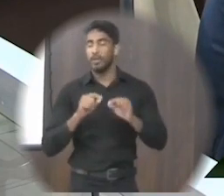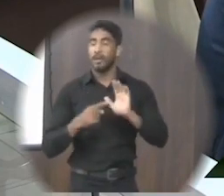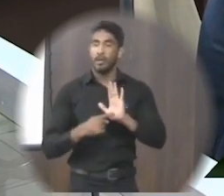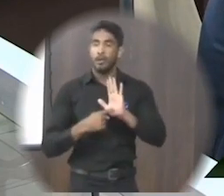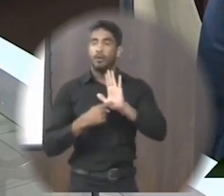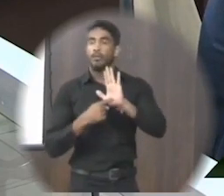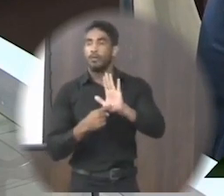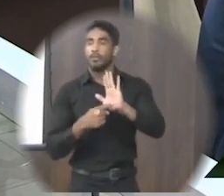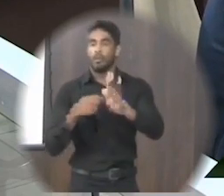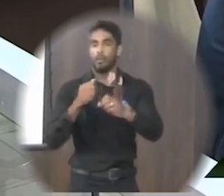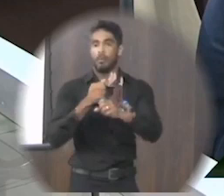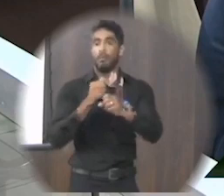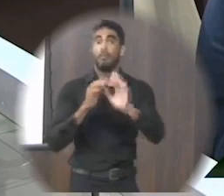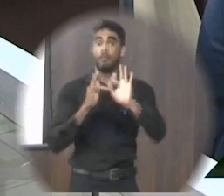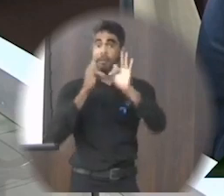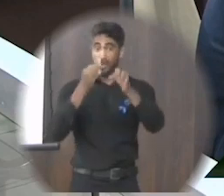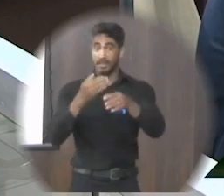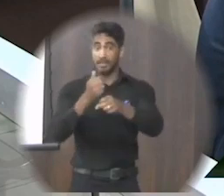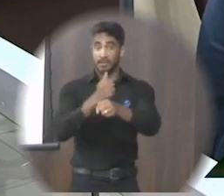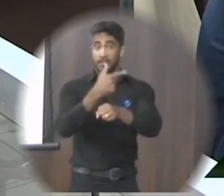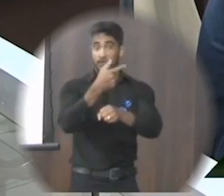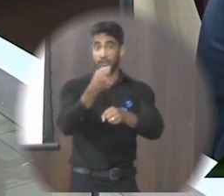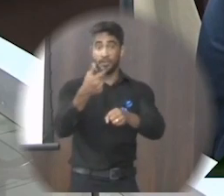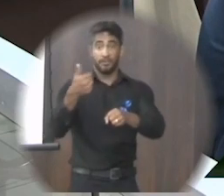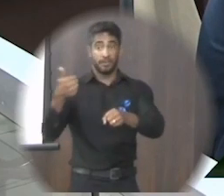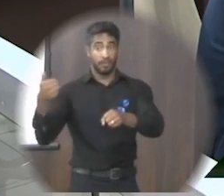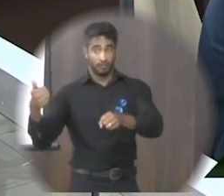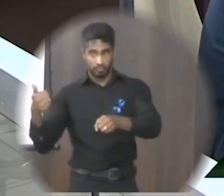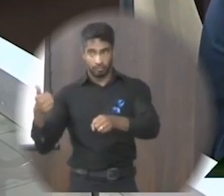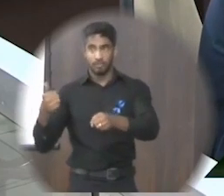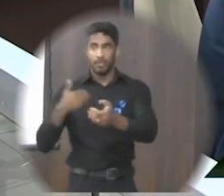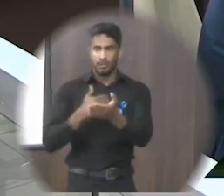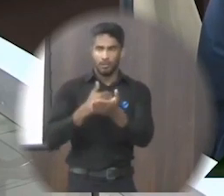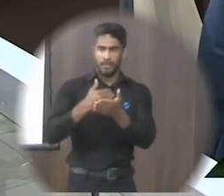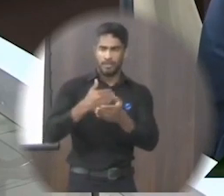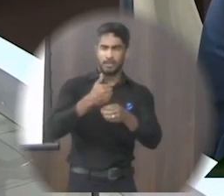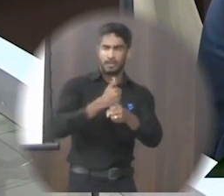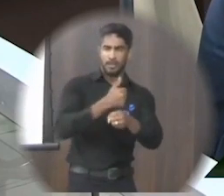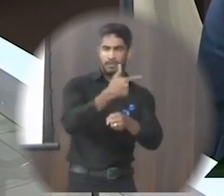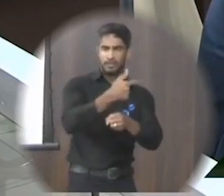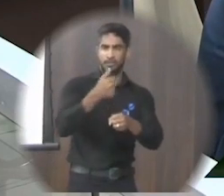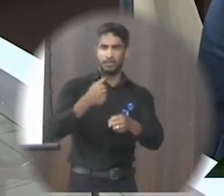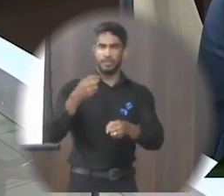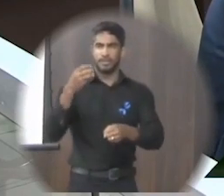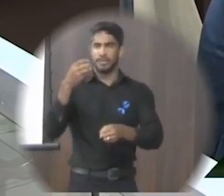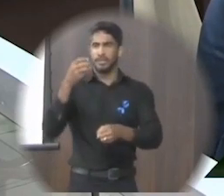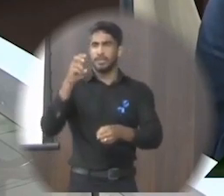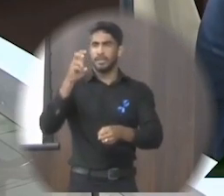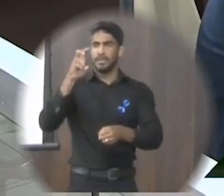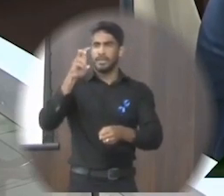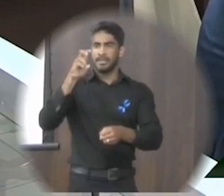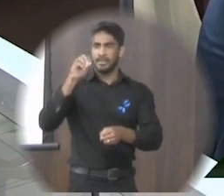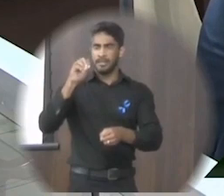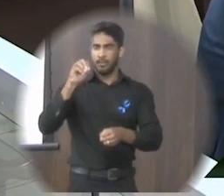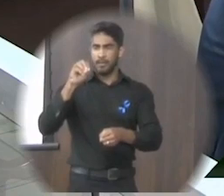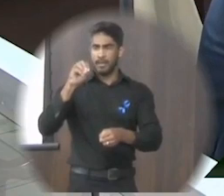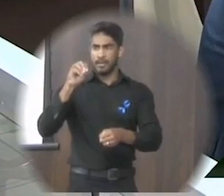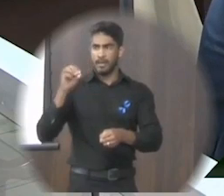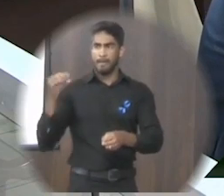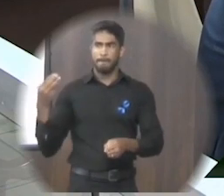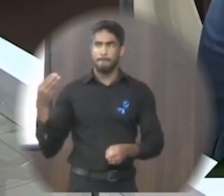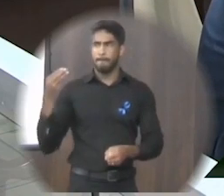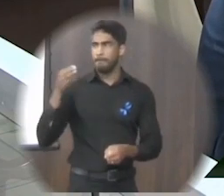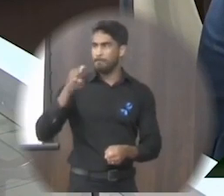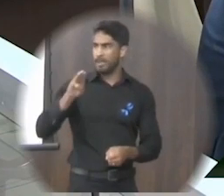finalizando o ano de 2021, iniciando o ano de 2022 com 50 milhões para a saúde, né, o que nos traz